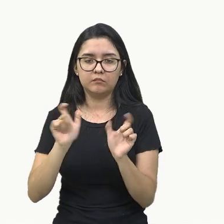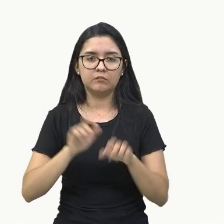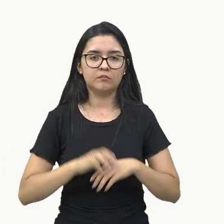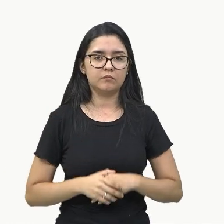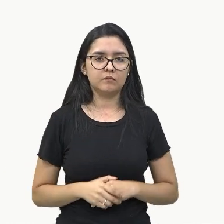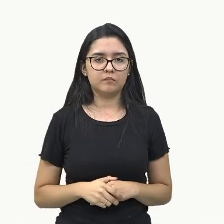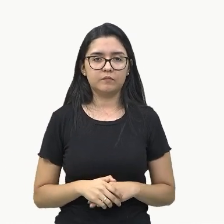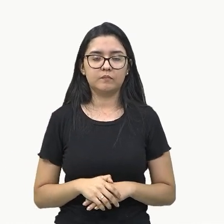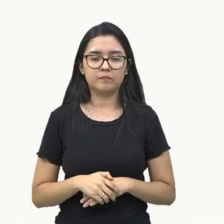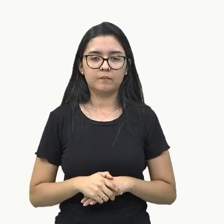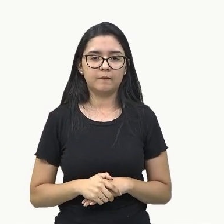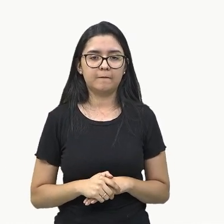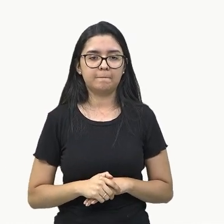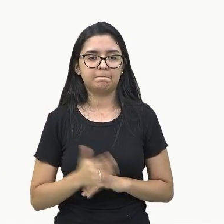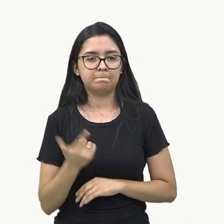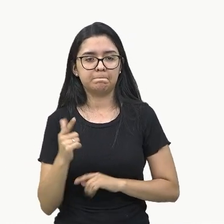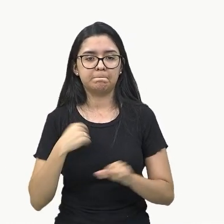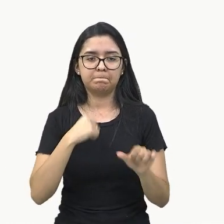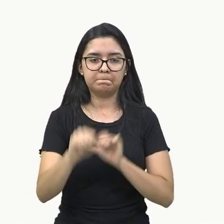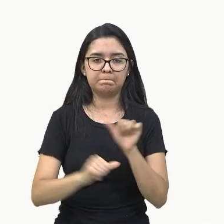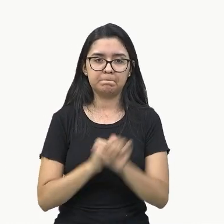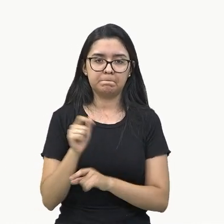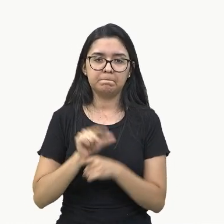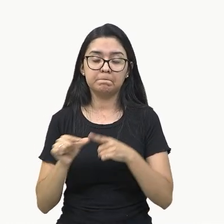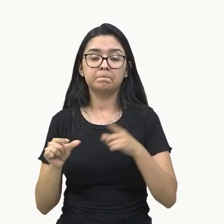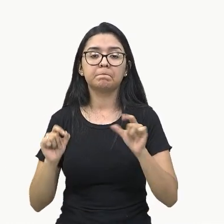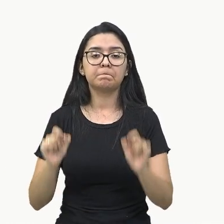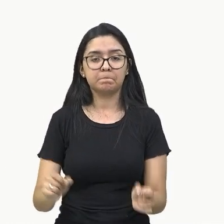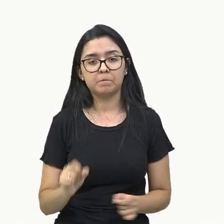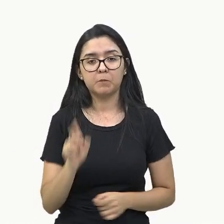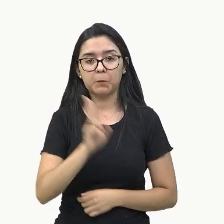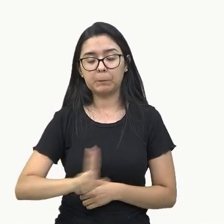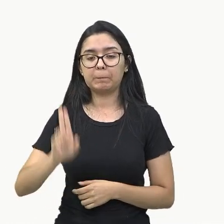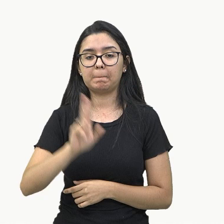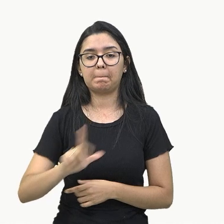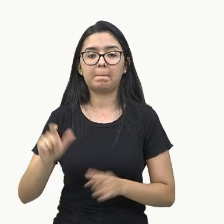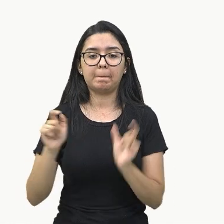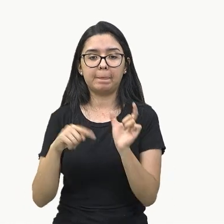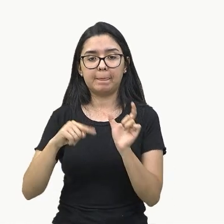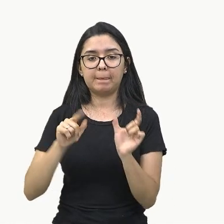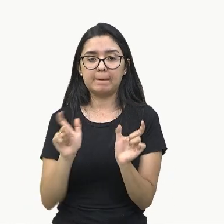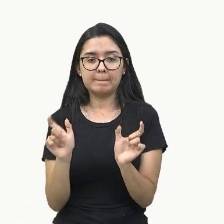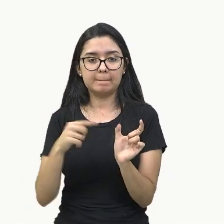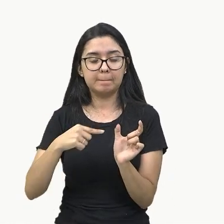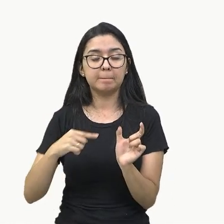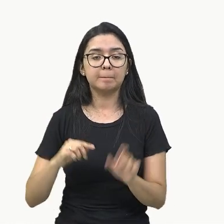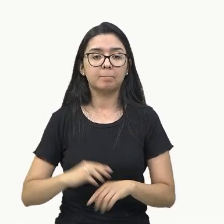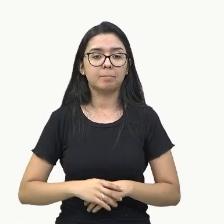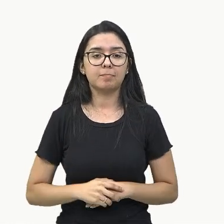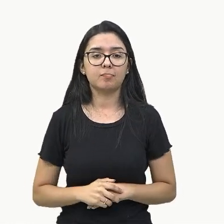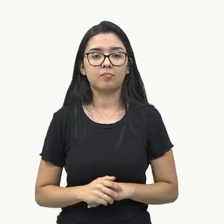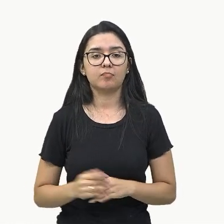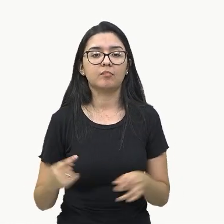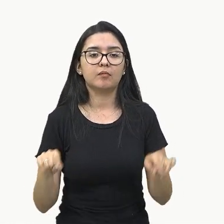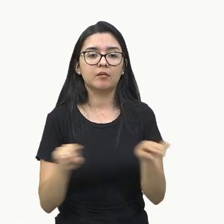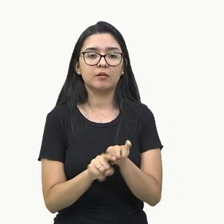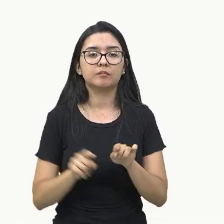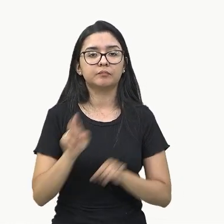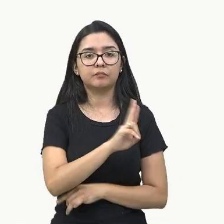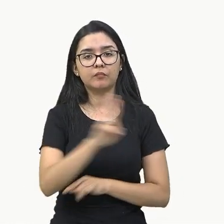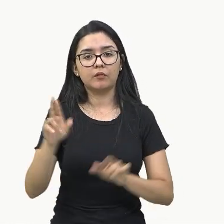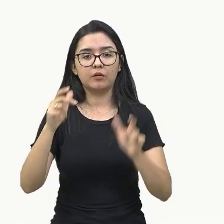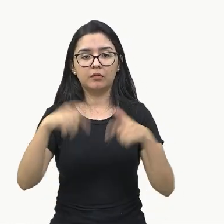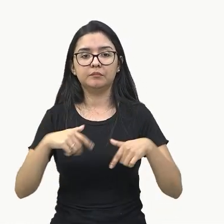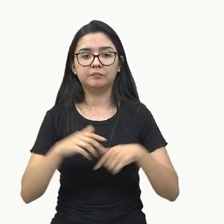sem alteração fonética, né, utilizam o nosso hífen. Muito atentos para isso. Nomes de lugares, nomes que se iniciam